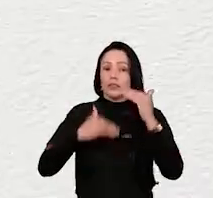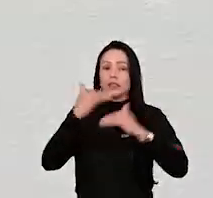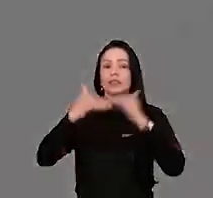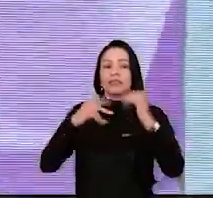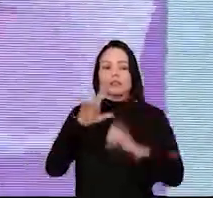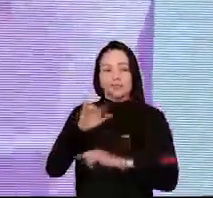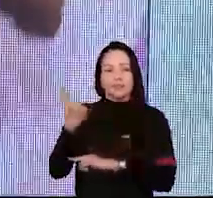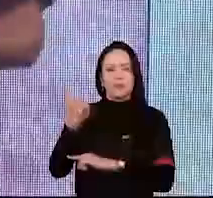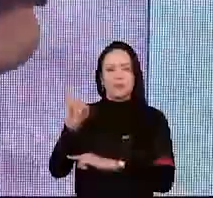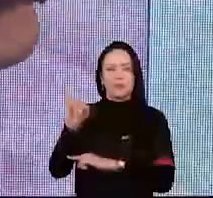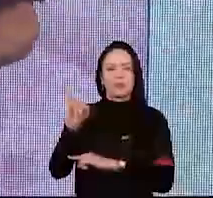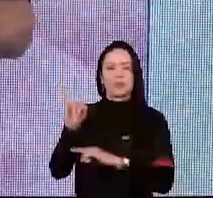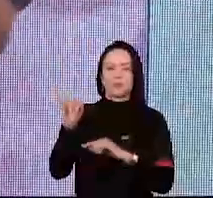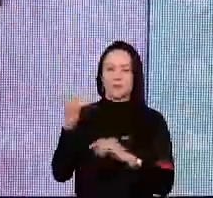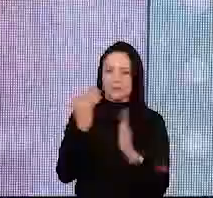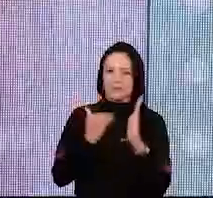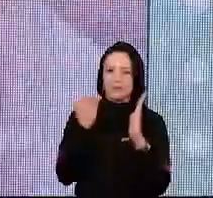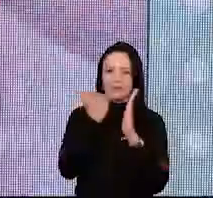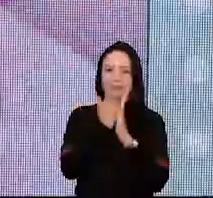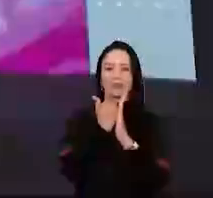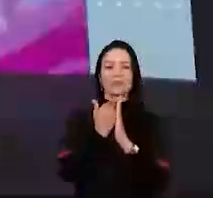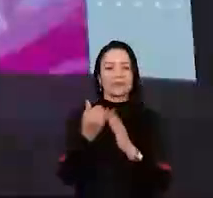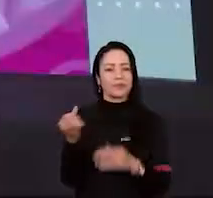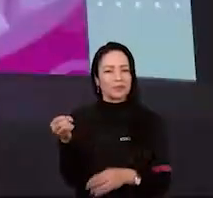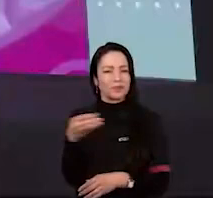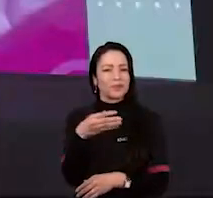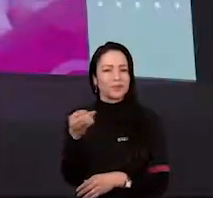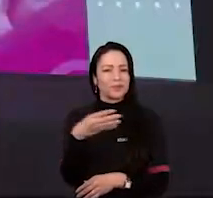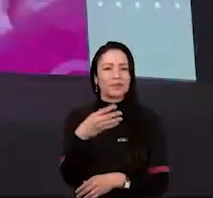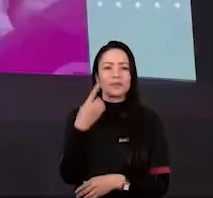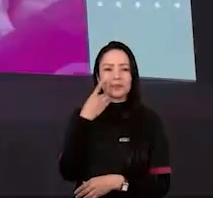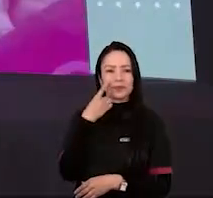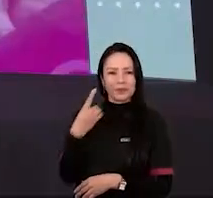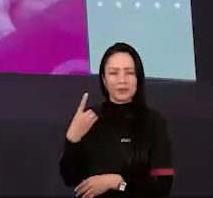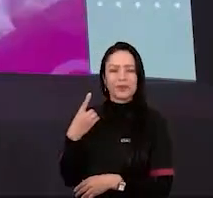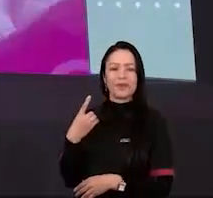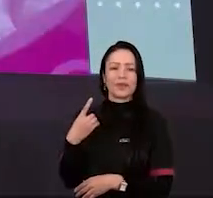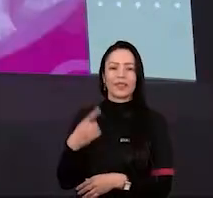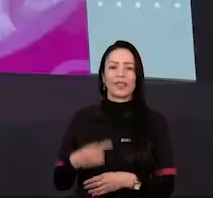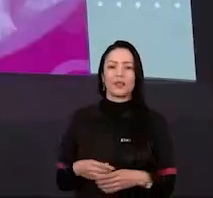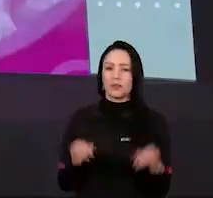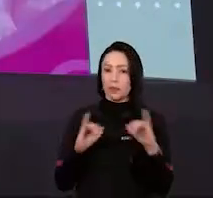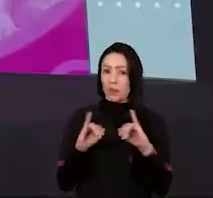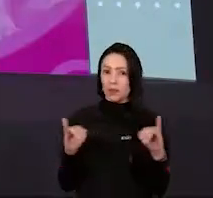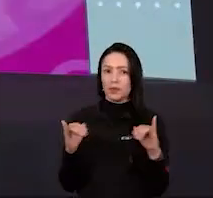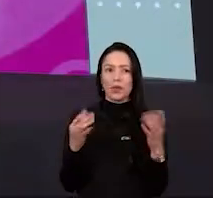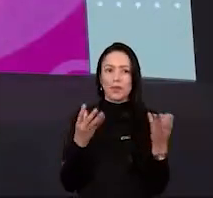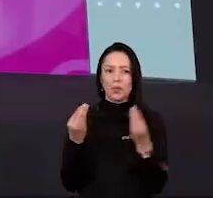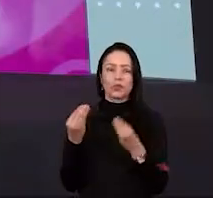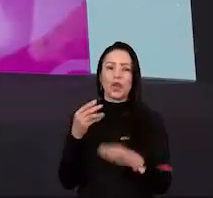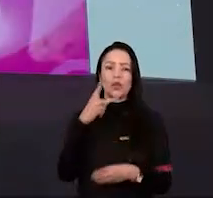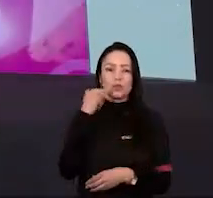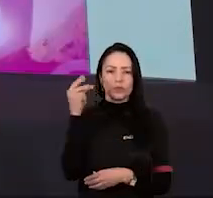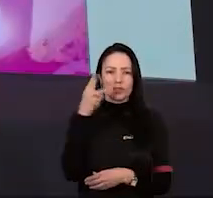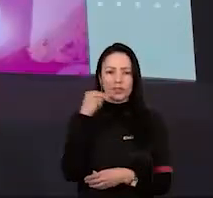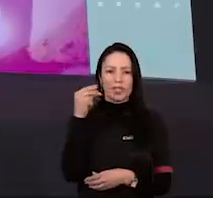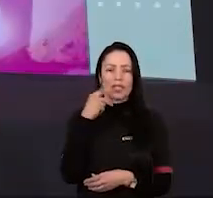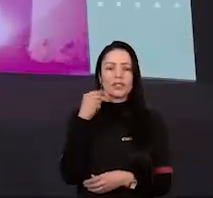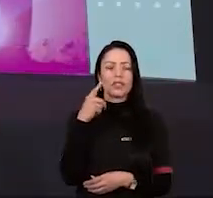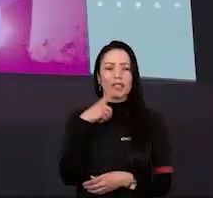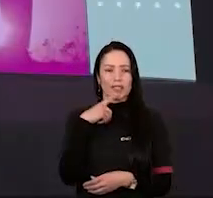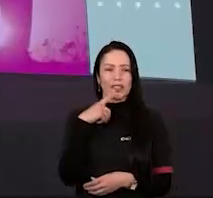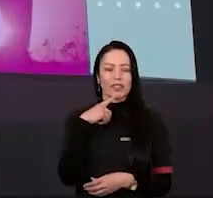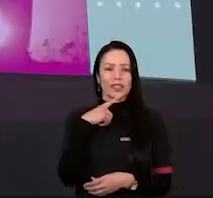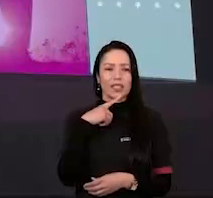nisso. E, para complementar, uma nova via aqui, que a gente não está mencionando muito os felinos, mas tem a via